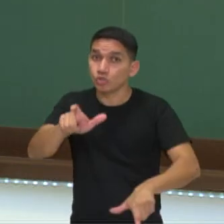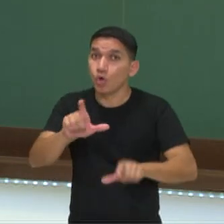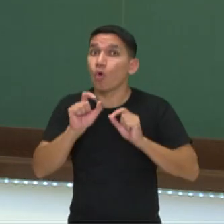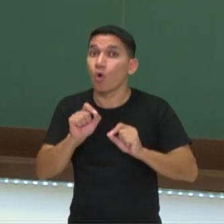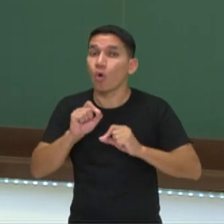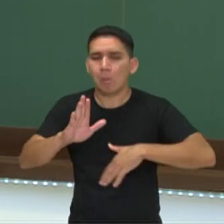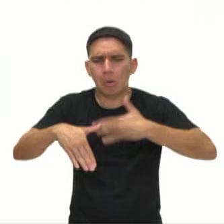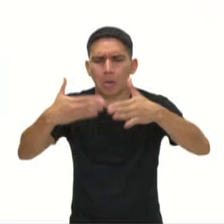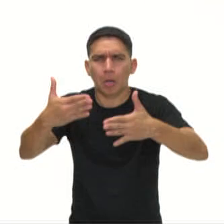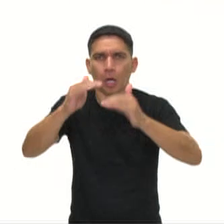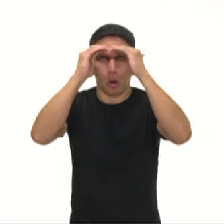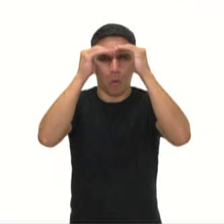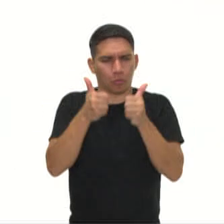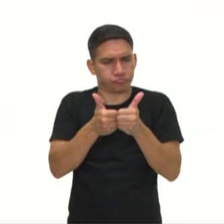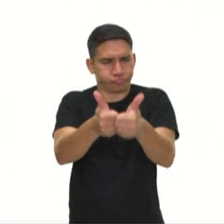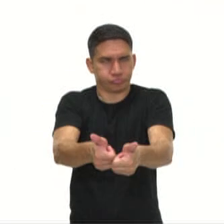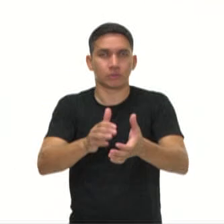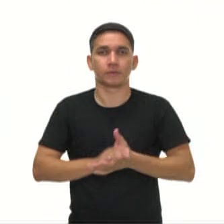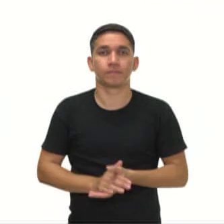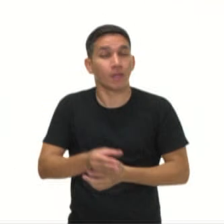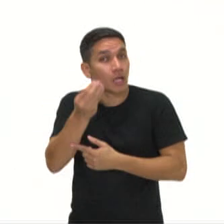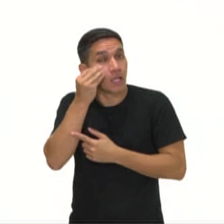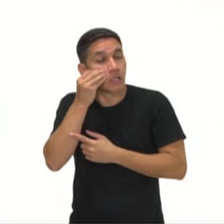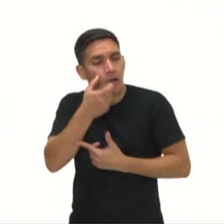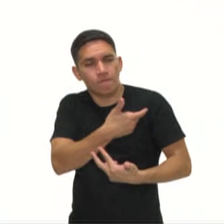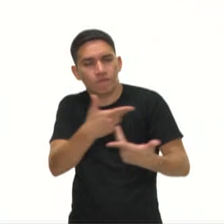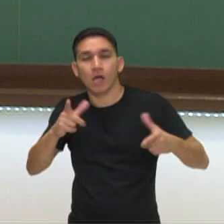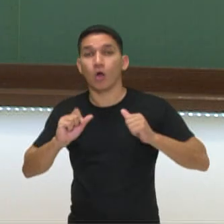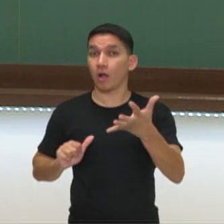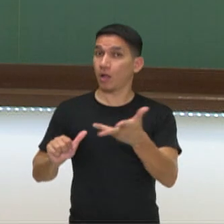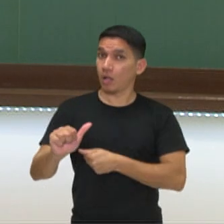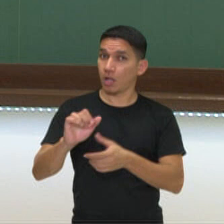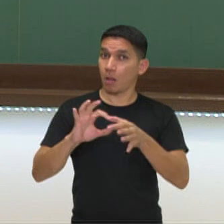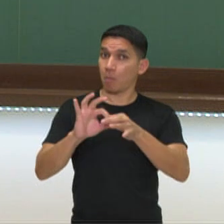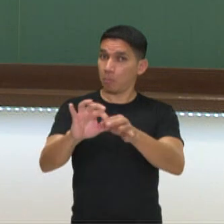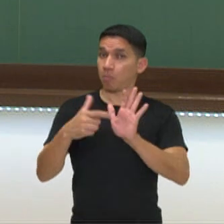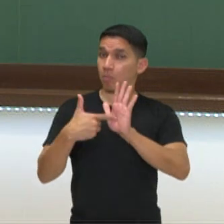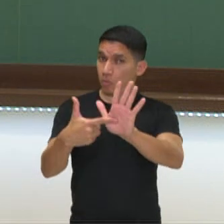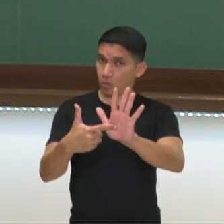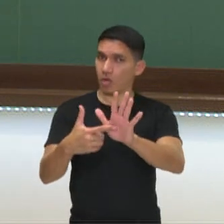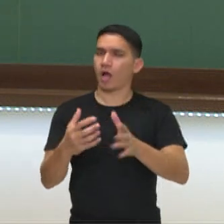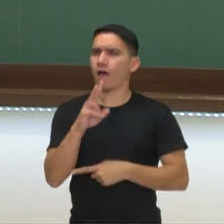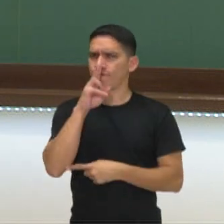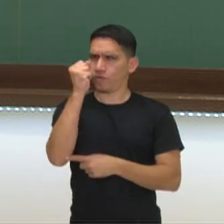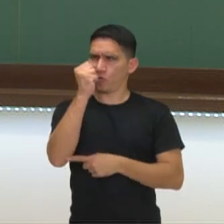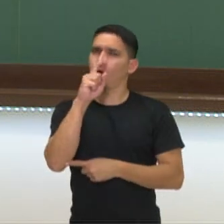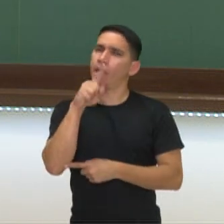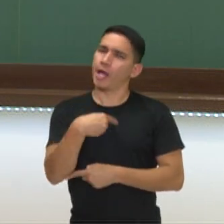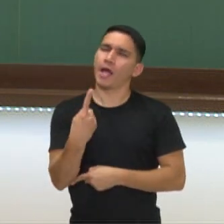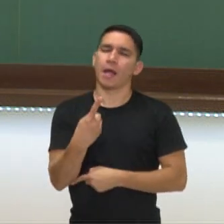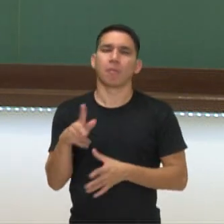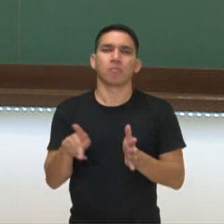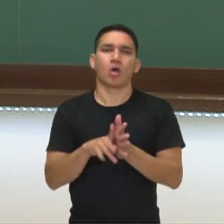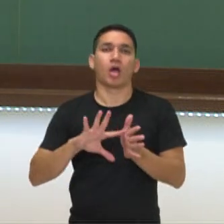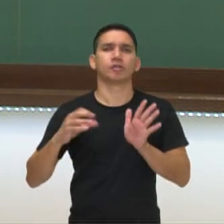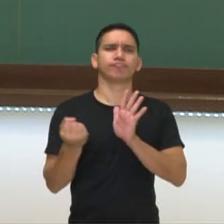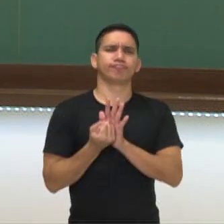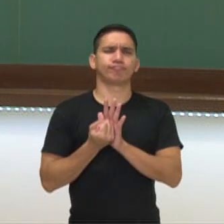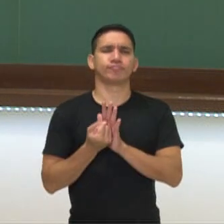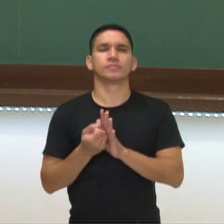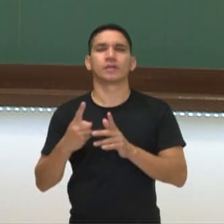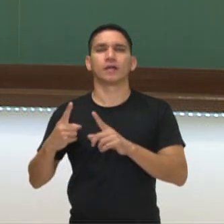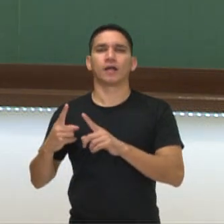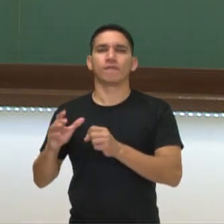obedientes. A propaganda procurava, entre outros elementos, mostrar união e força, os grandes símbolos do